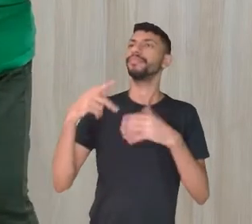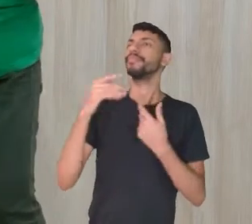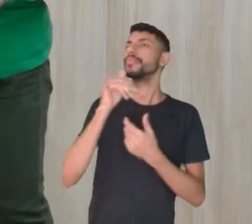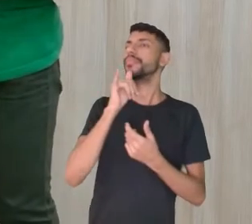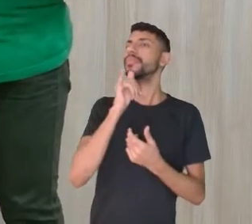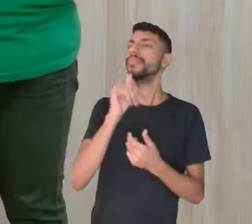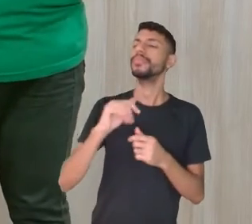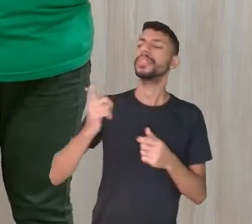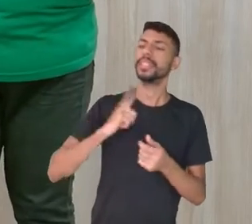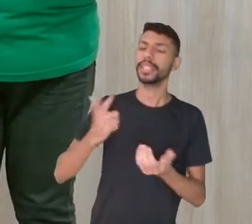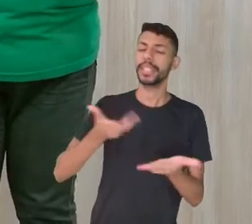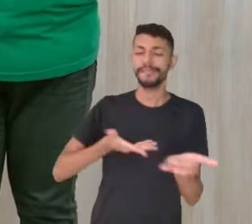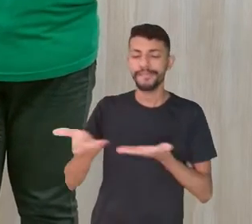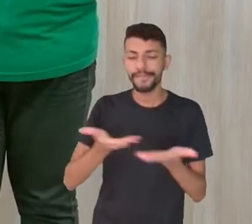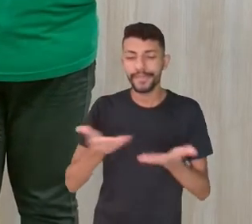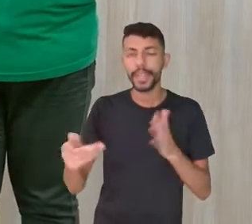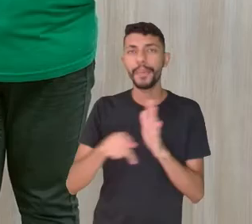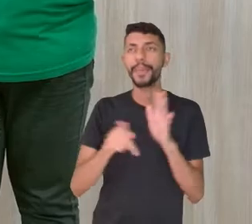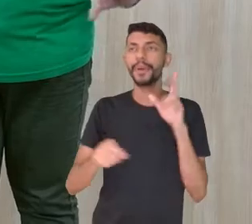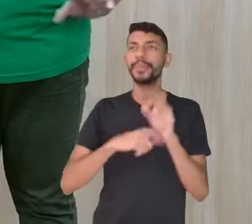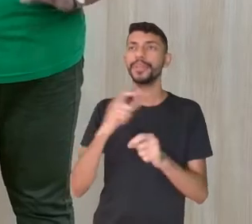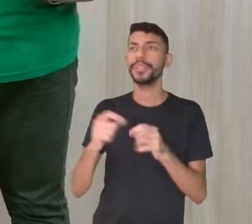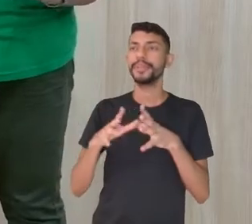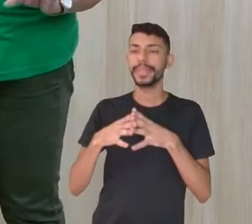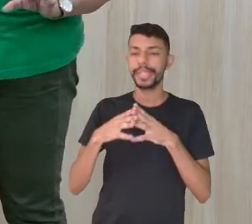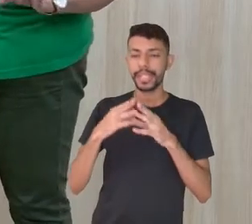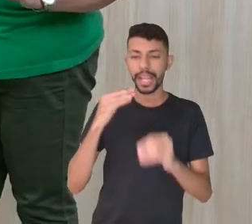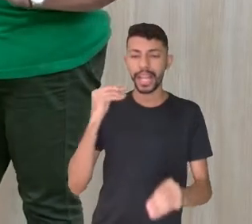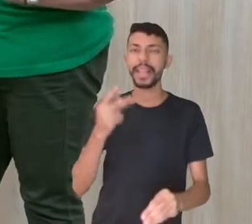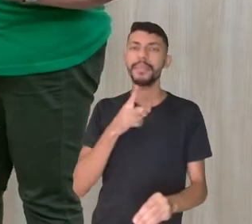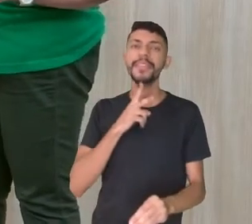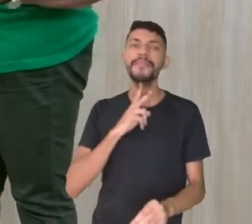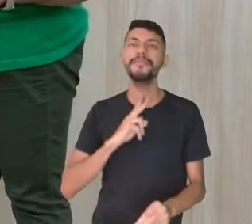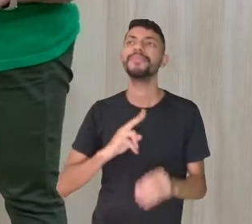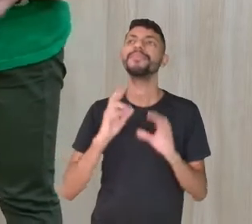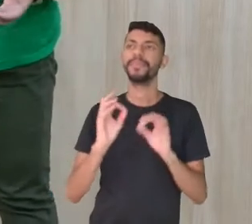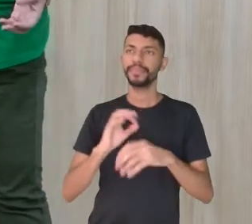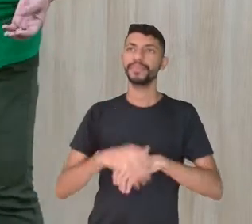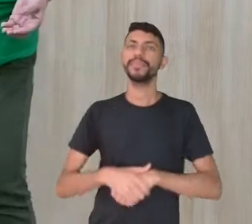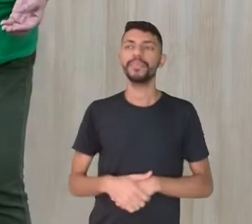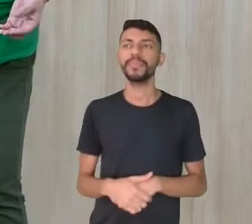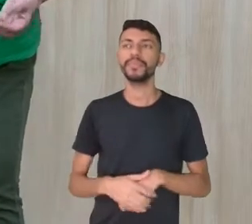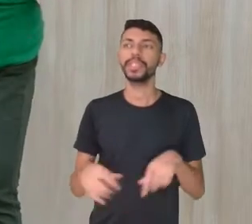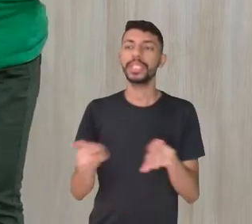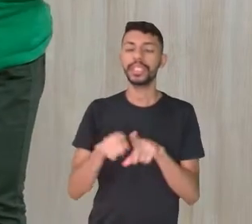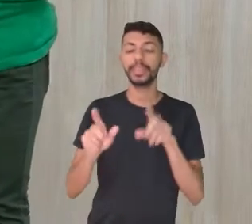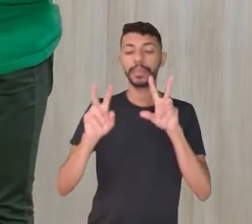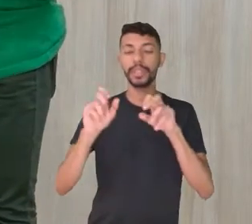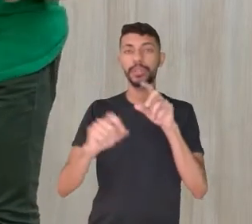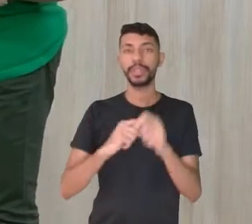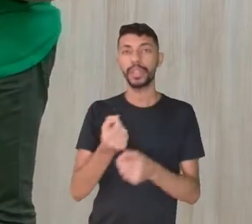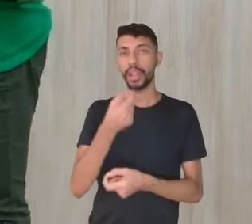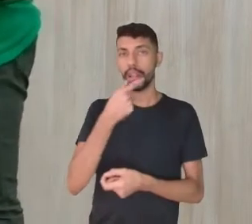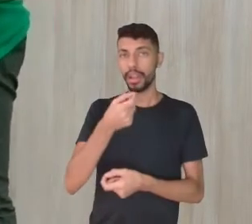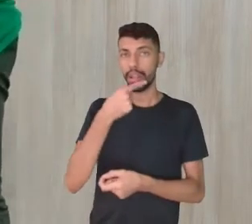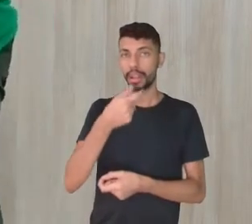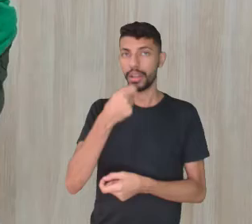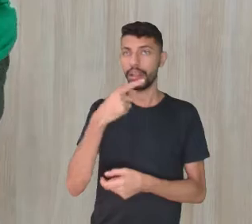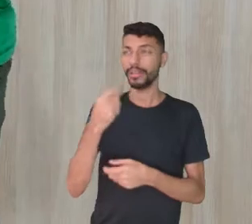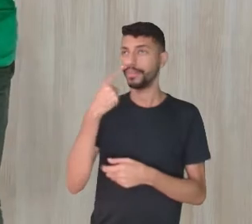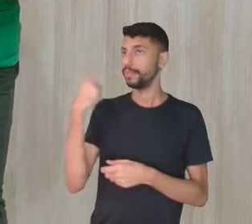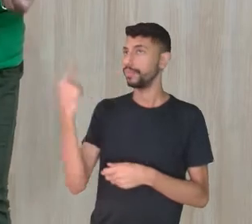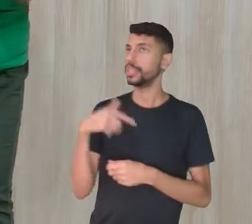todo um tratamento para eliminar, né, esse vício. E a questão dos medicamentos. Eu trouxe para vocês que